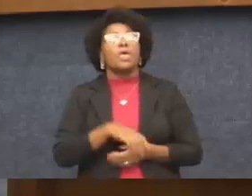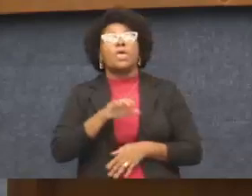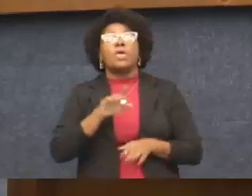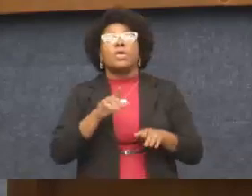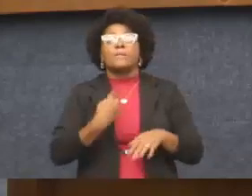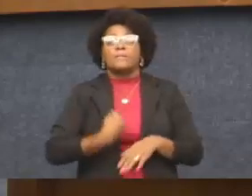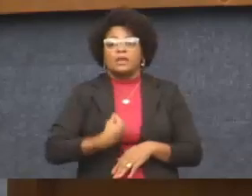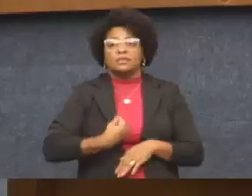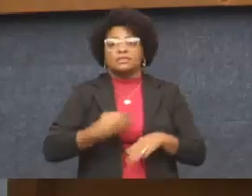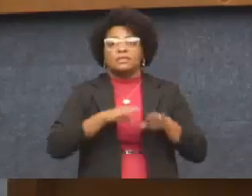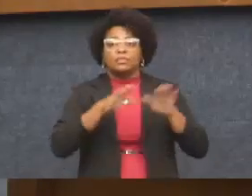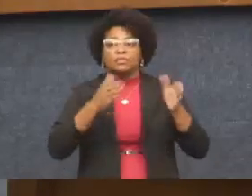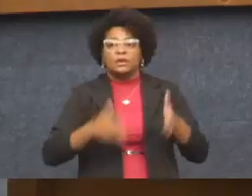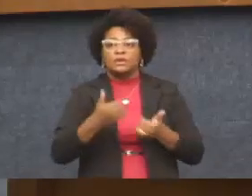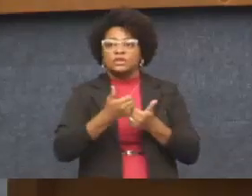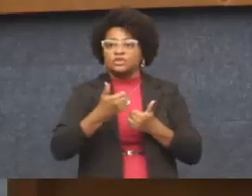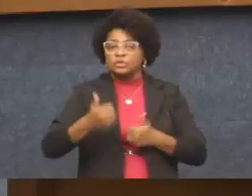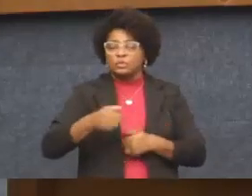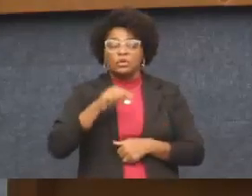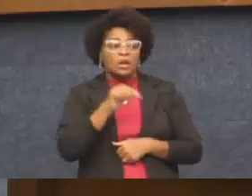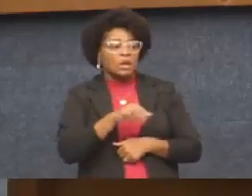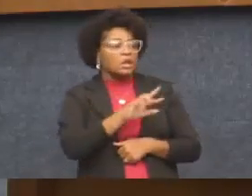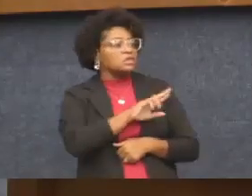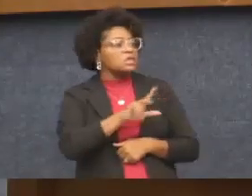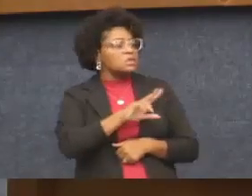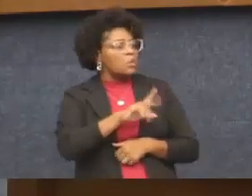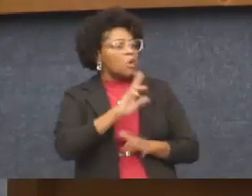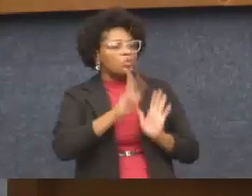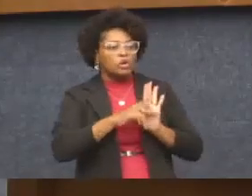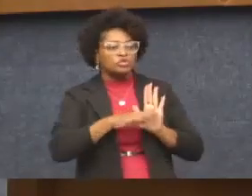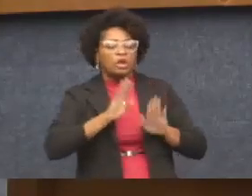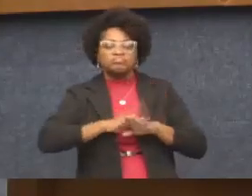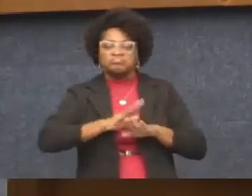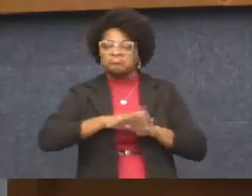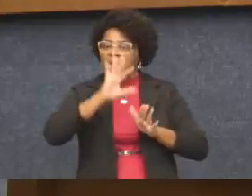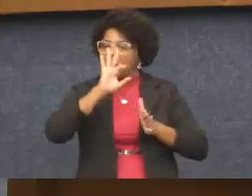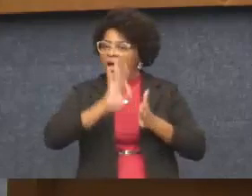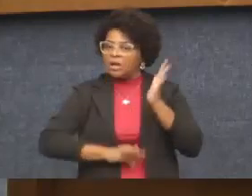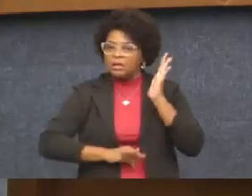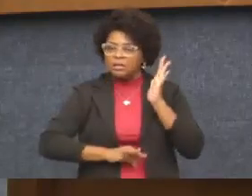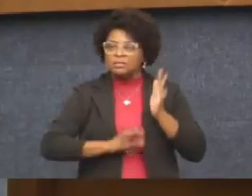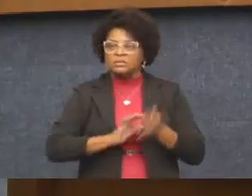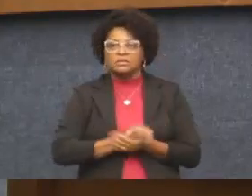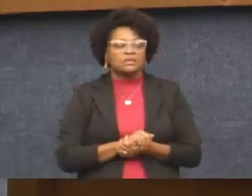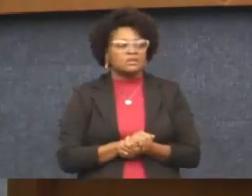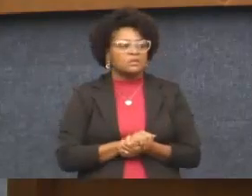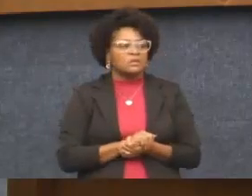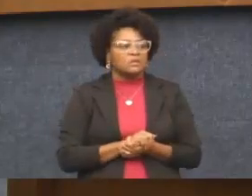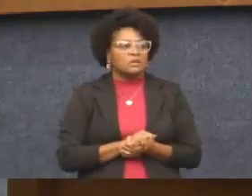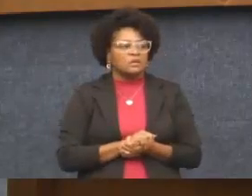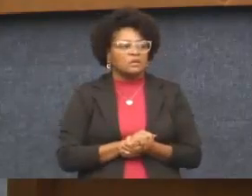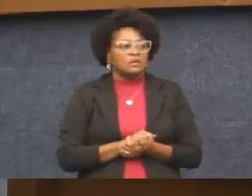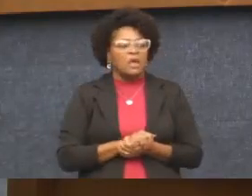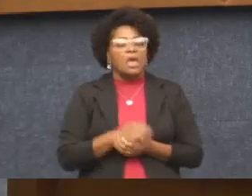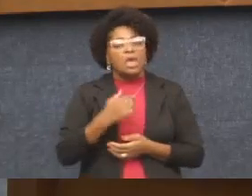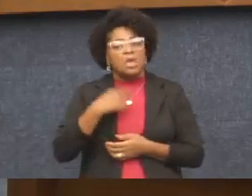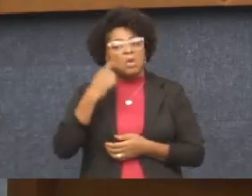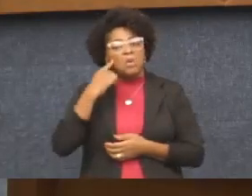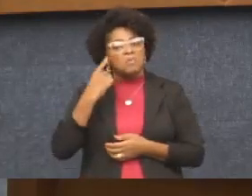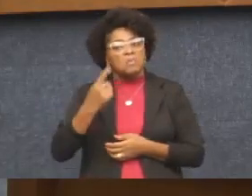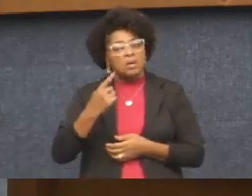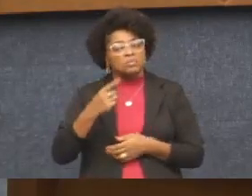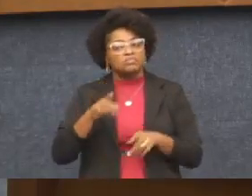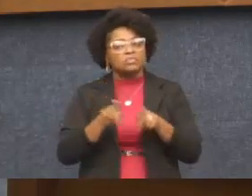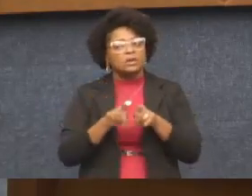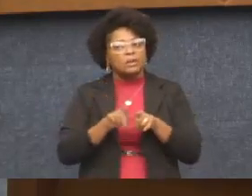esse não foi um projeto que eu assinei, não teve a minha assinatura. Eu também sou, né, eu tenho uma mentalidade, uma filosofia que